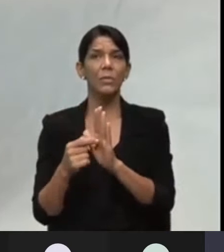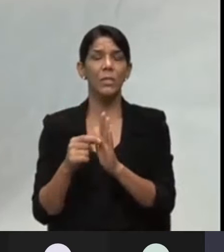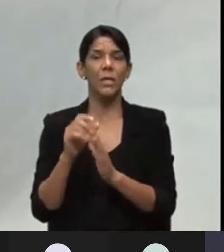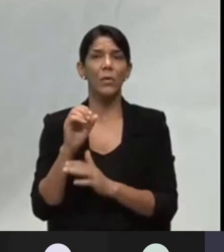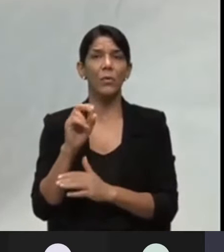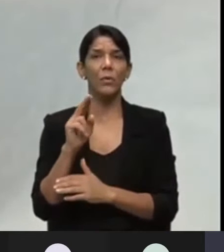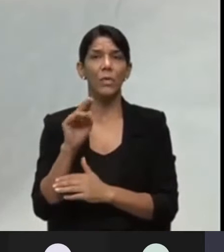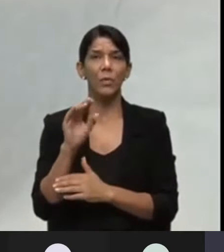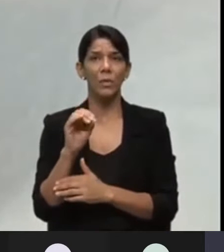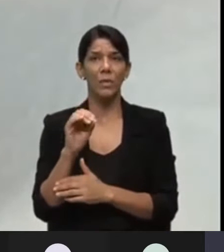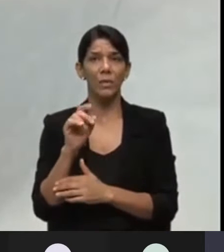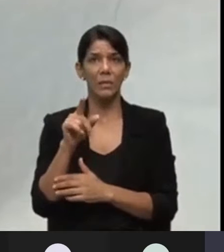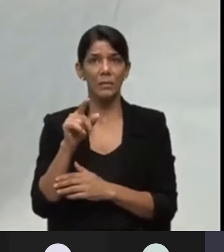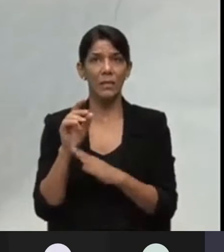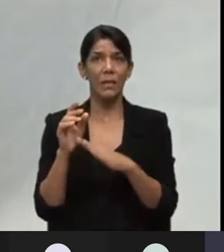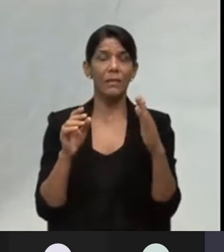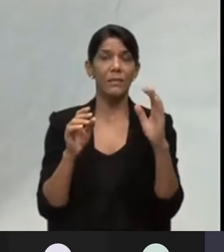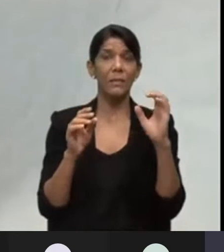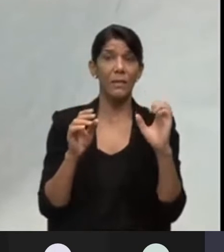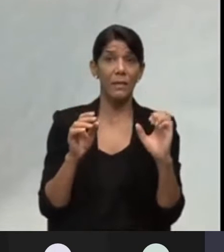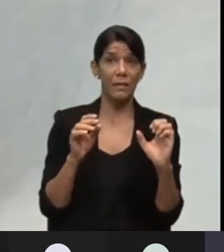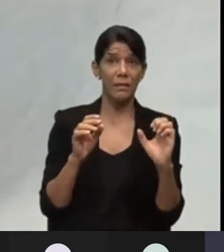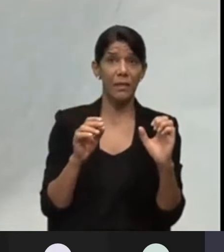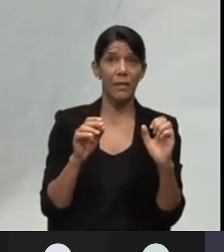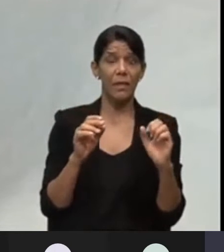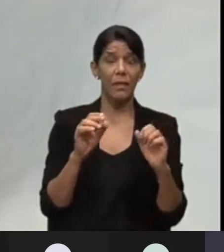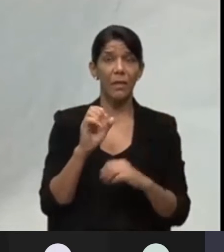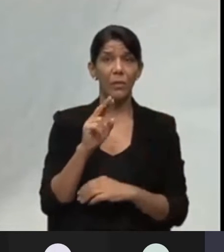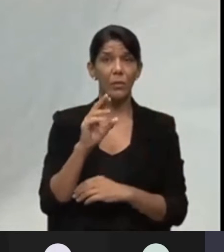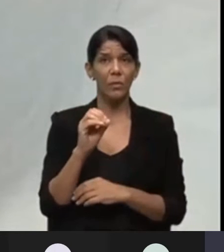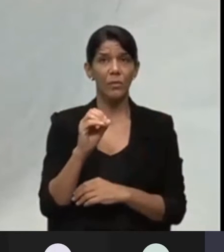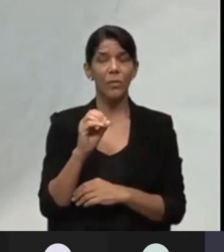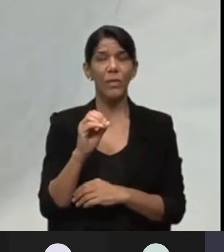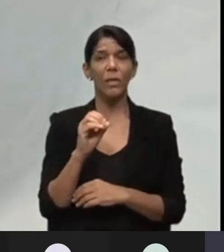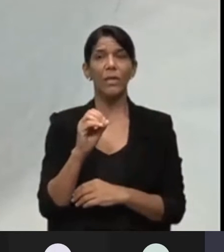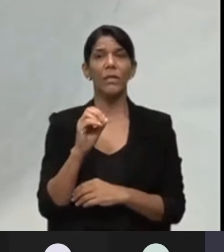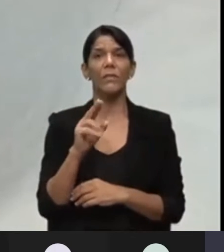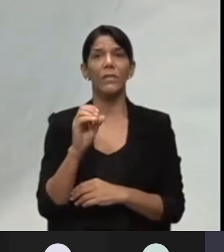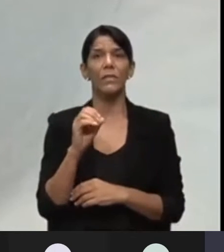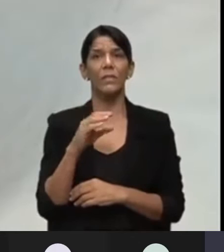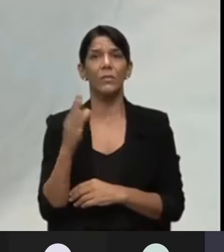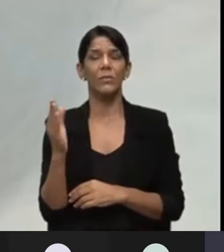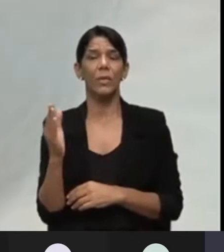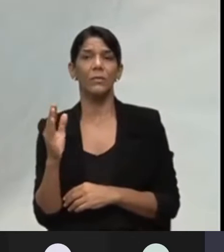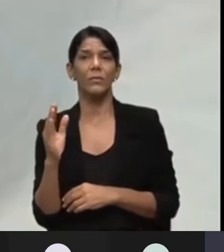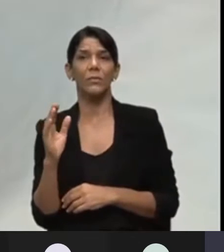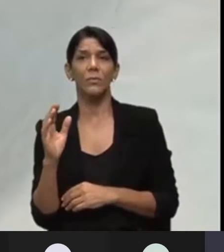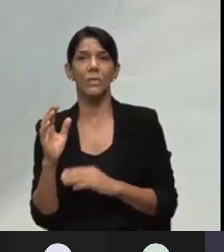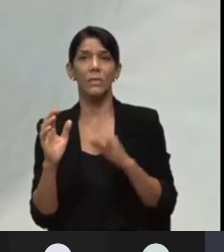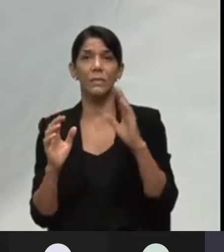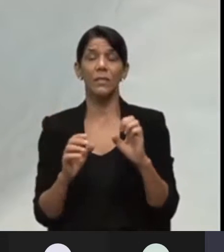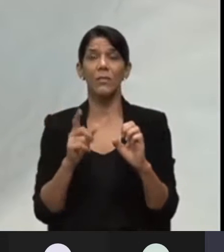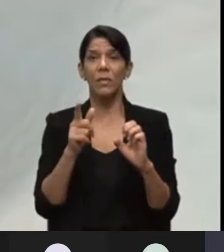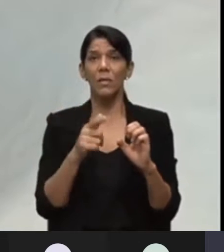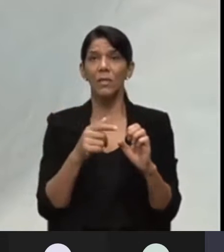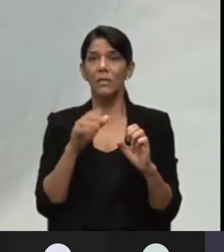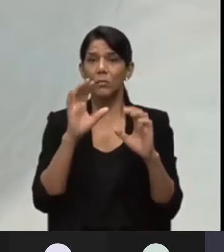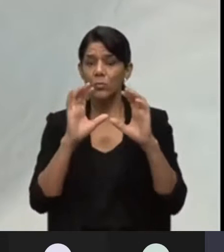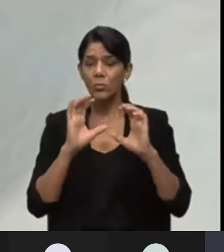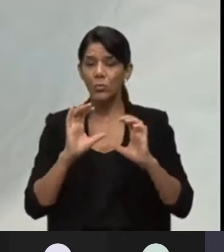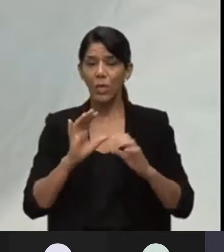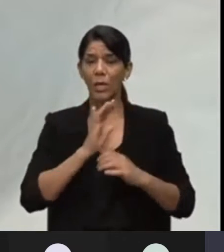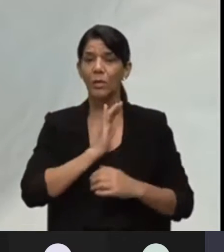primeiro, aurícula esquerda, átrio esquerdo, ventrículo esquerdo, tá? Então, essas são as